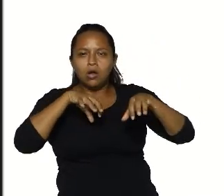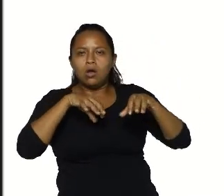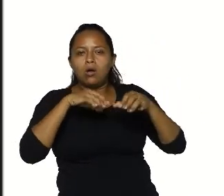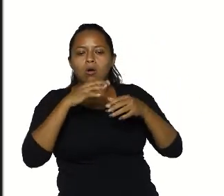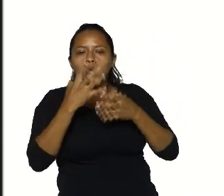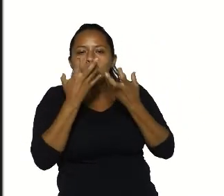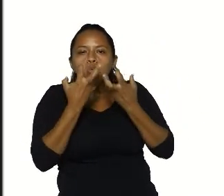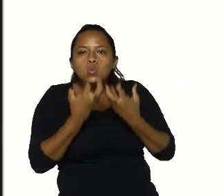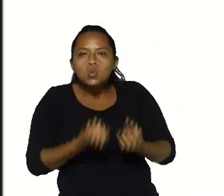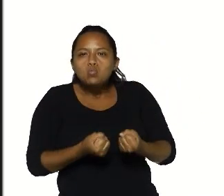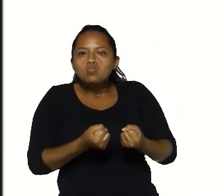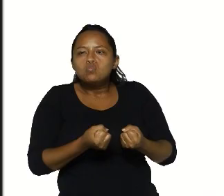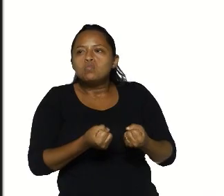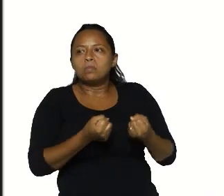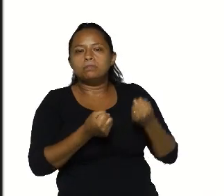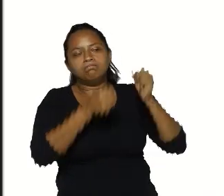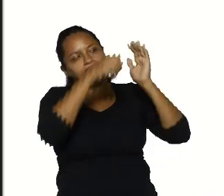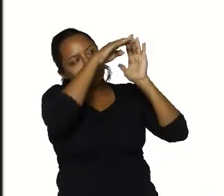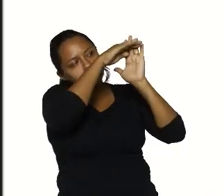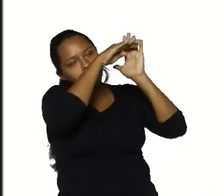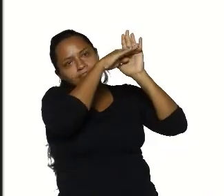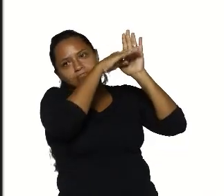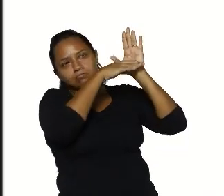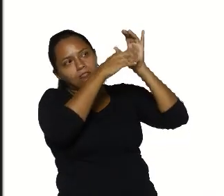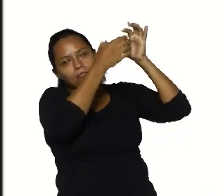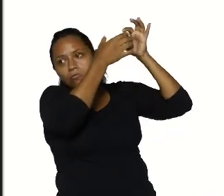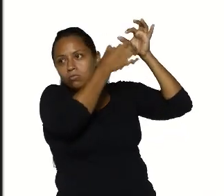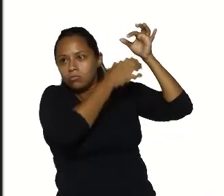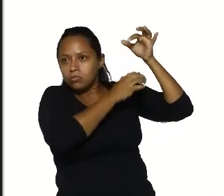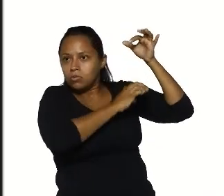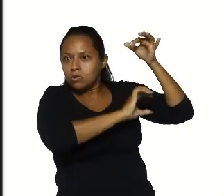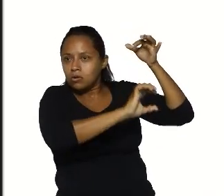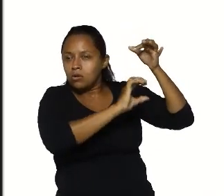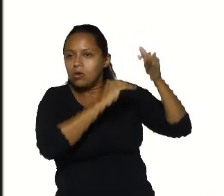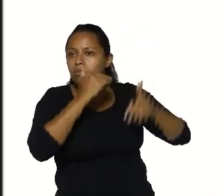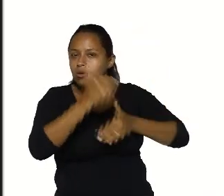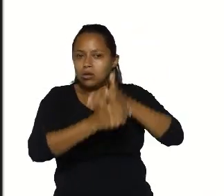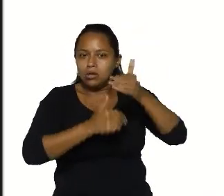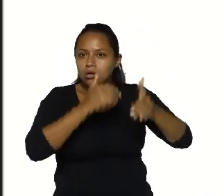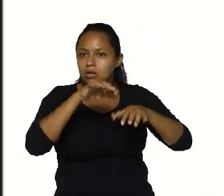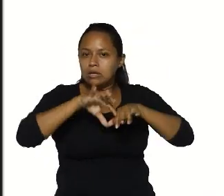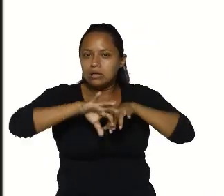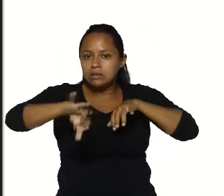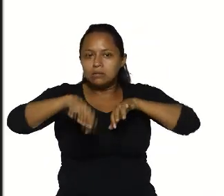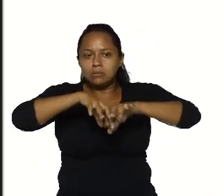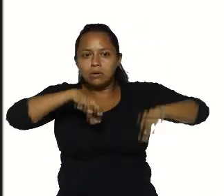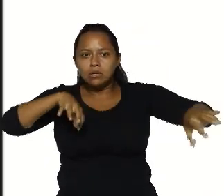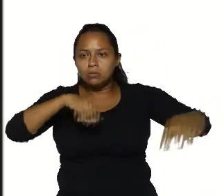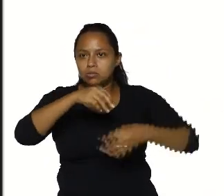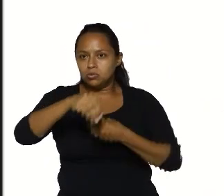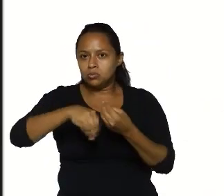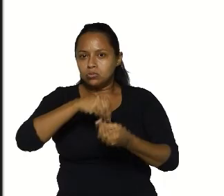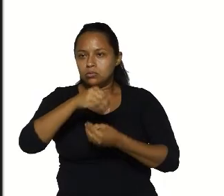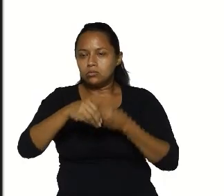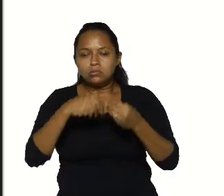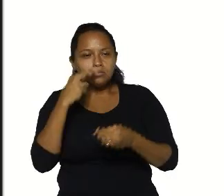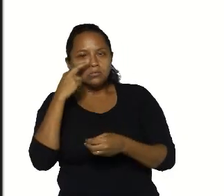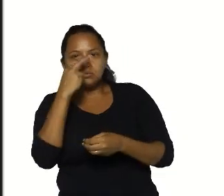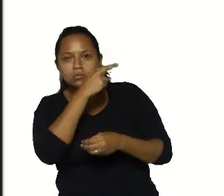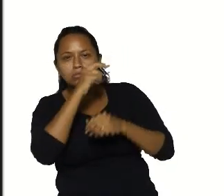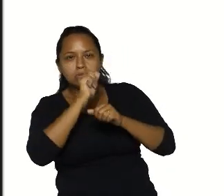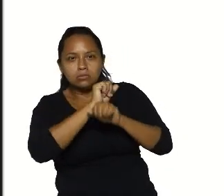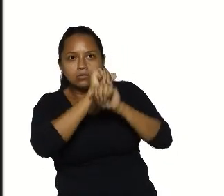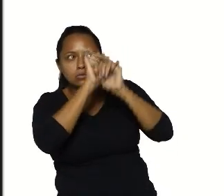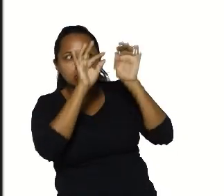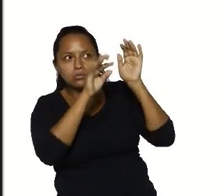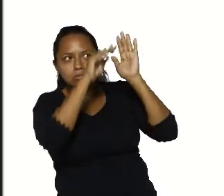centrifugação. Depois que o sangue ele sofre esse processo de separação de mistura, fica muito claro